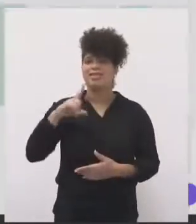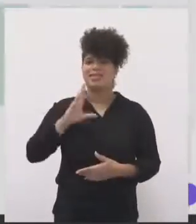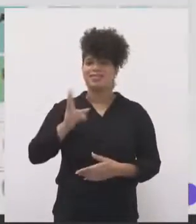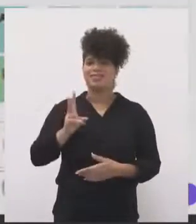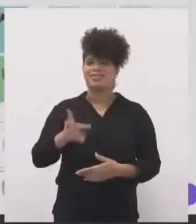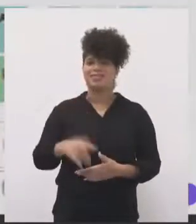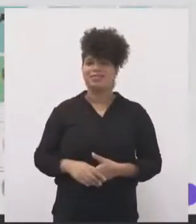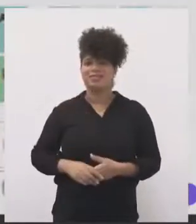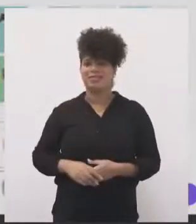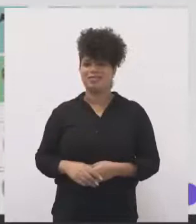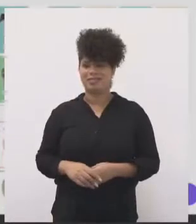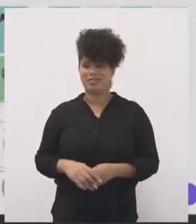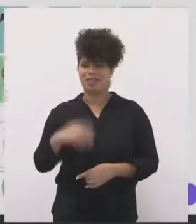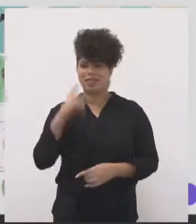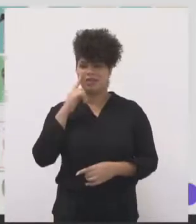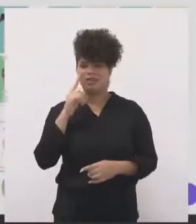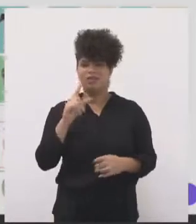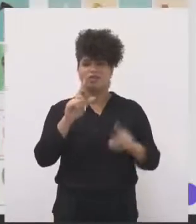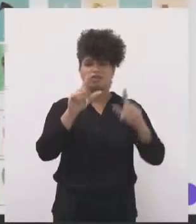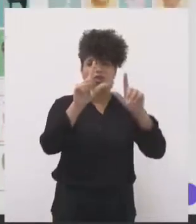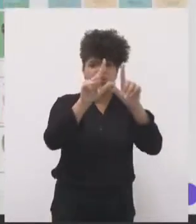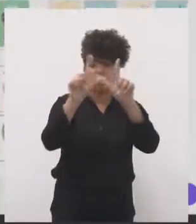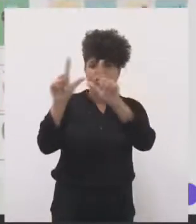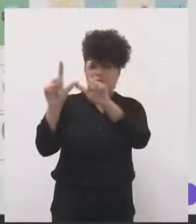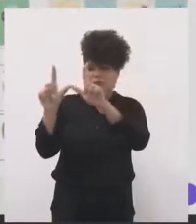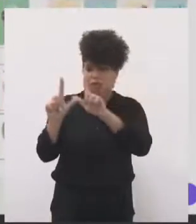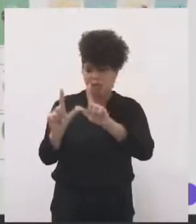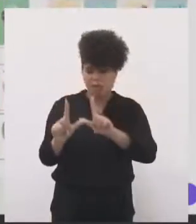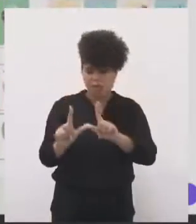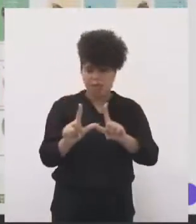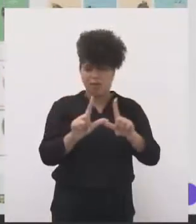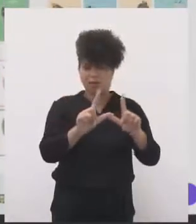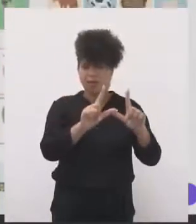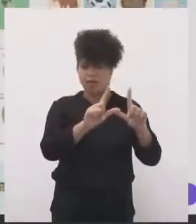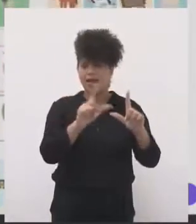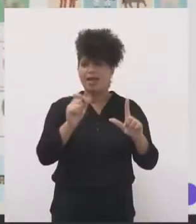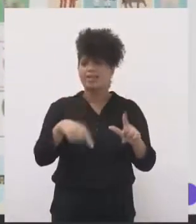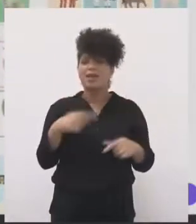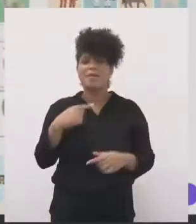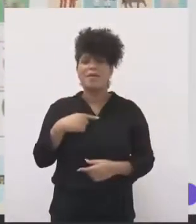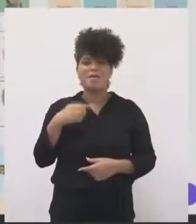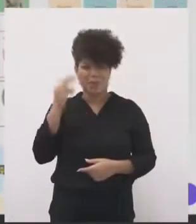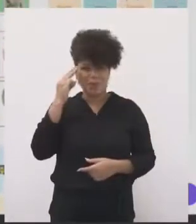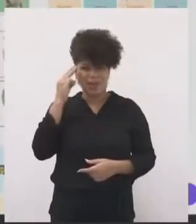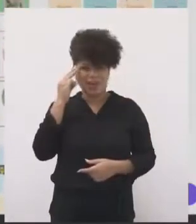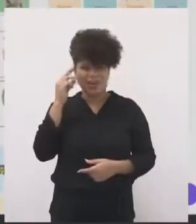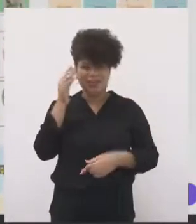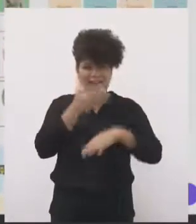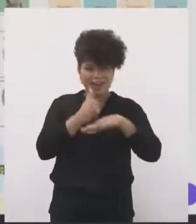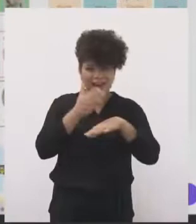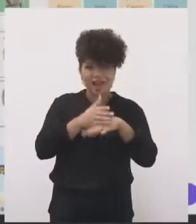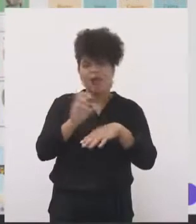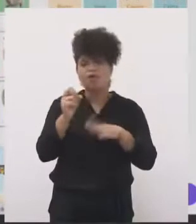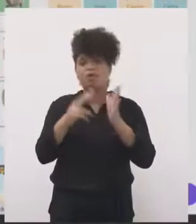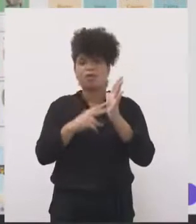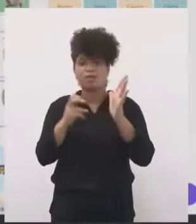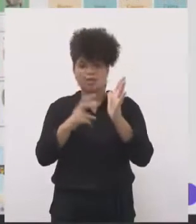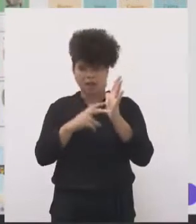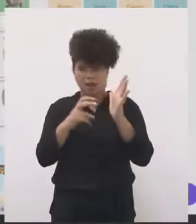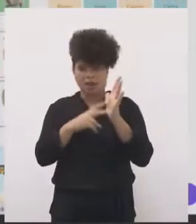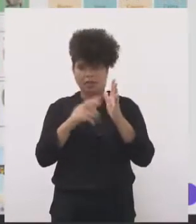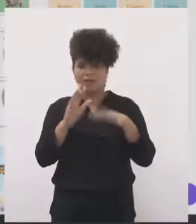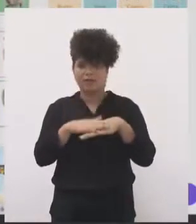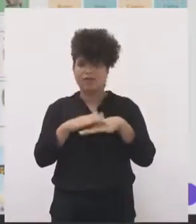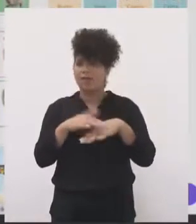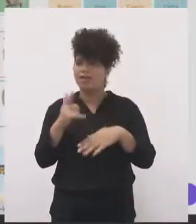Flashcards. Mas esses cartõezinhos, eles podem ser usados para fazer jogo de memória, para treinar vocabulários.